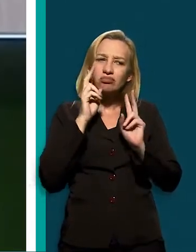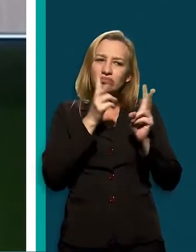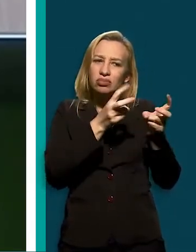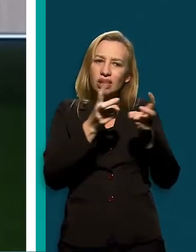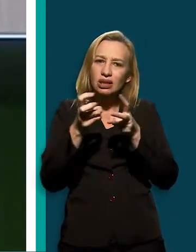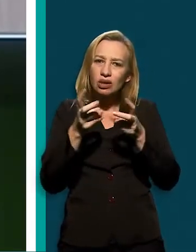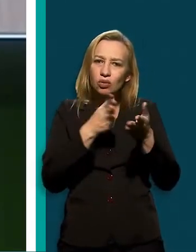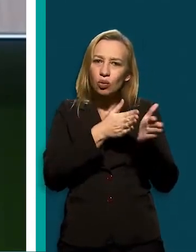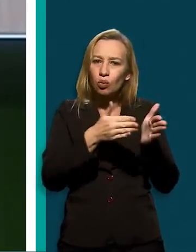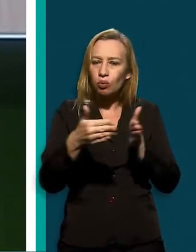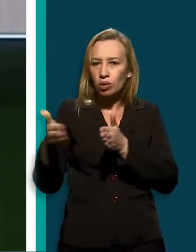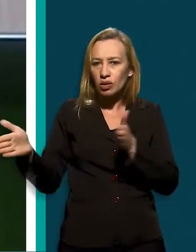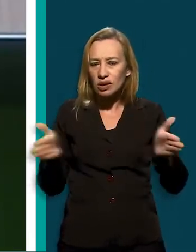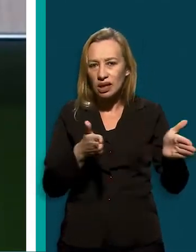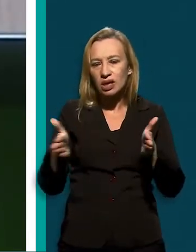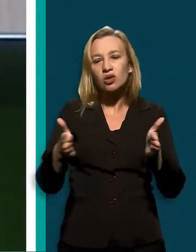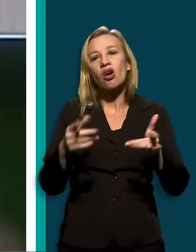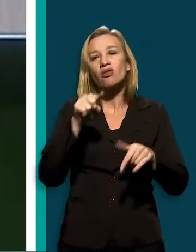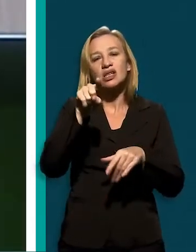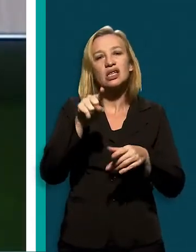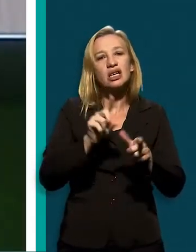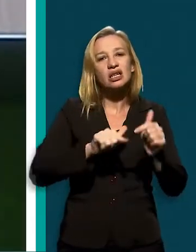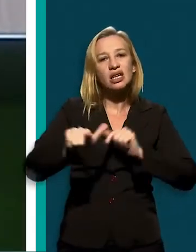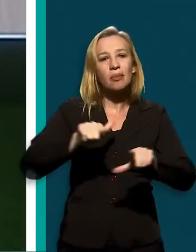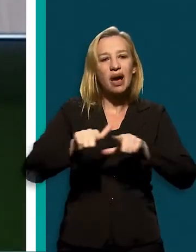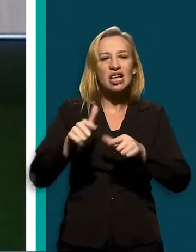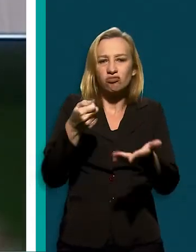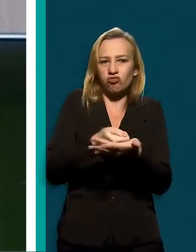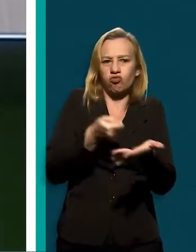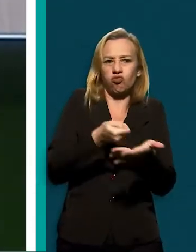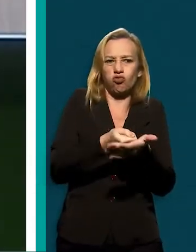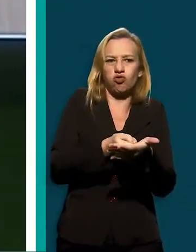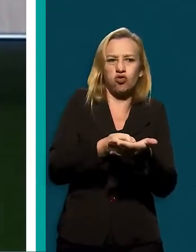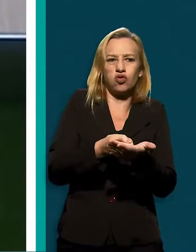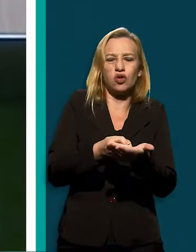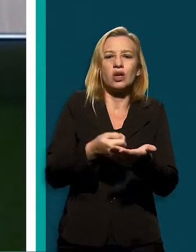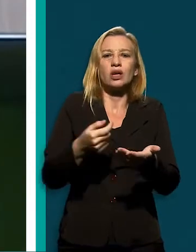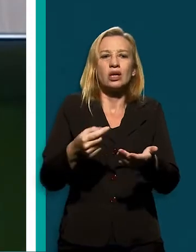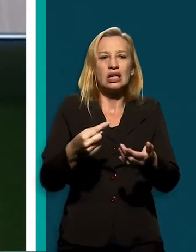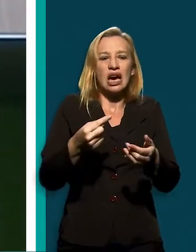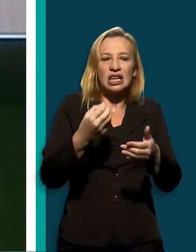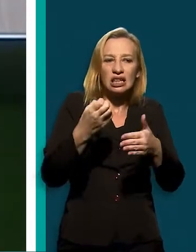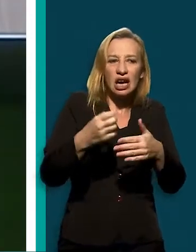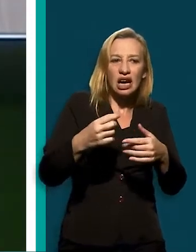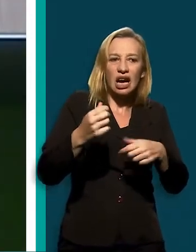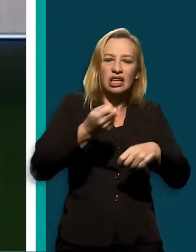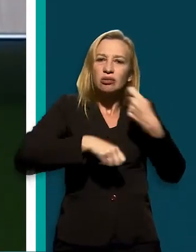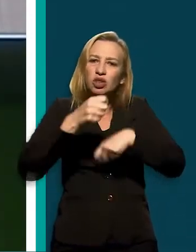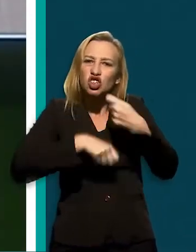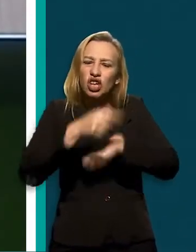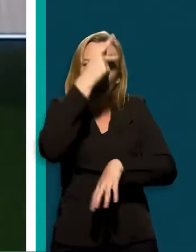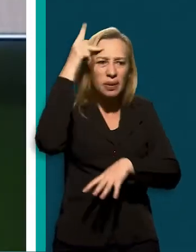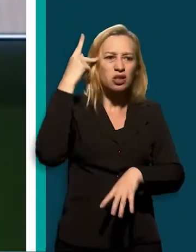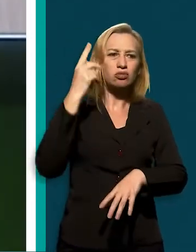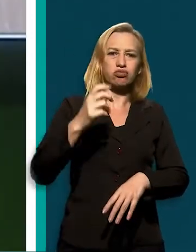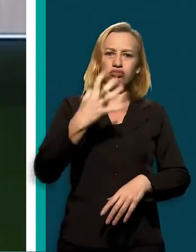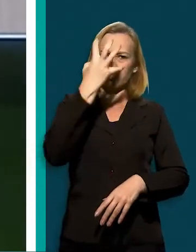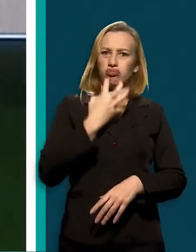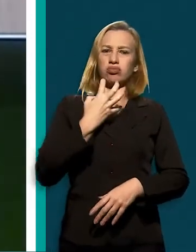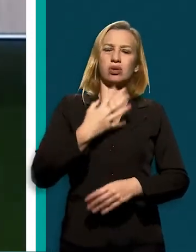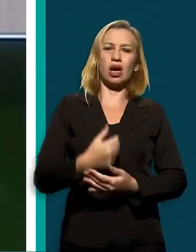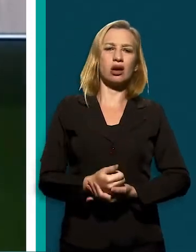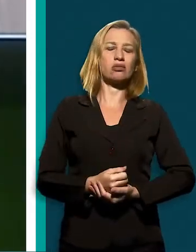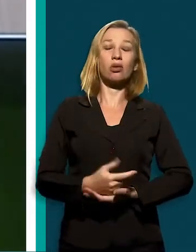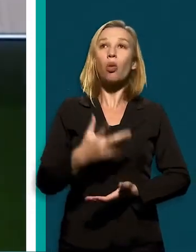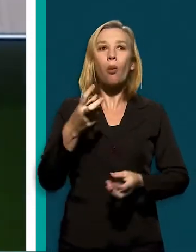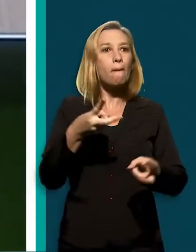chamou a minha atenção nesse processo, eu acho que você trabalhando esse processo rígido, você ter que gerenciar pessoas, você ter que ter uma postura